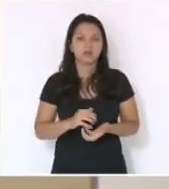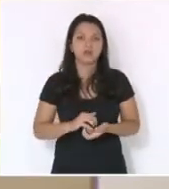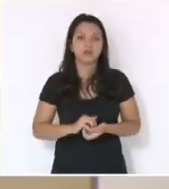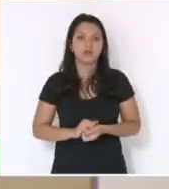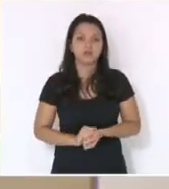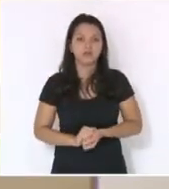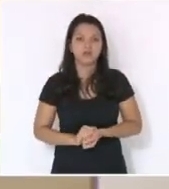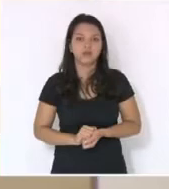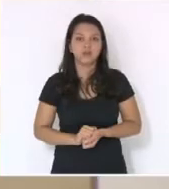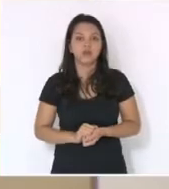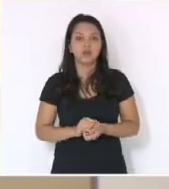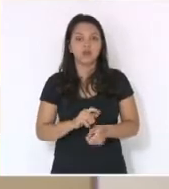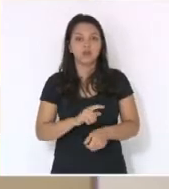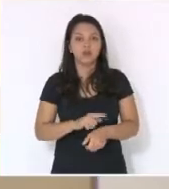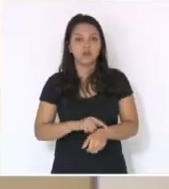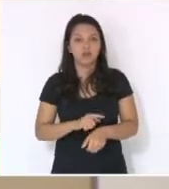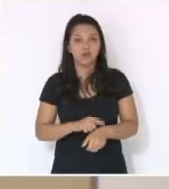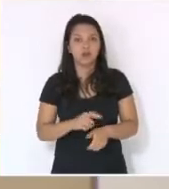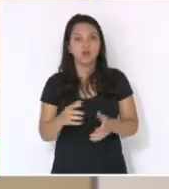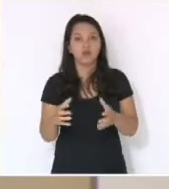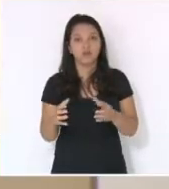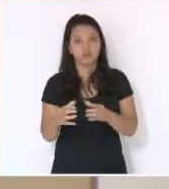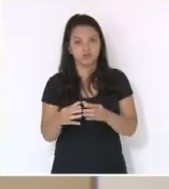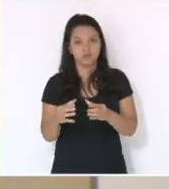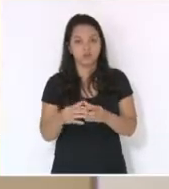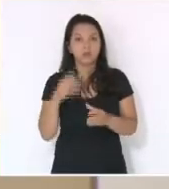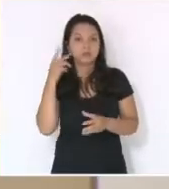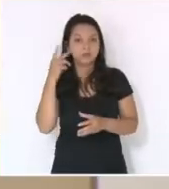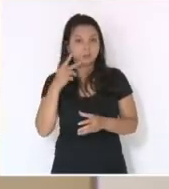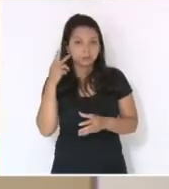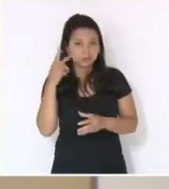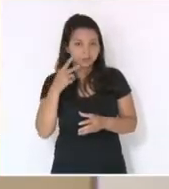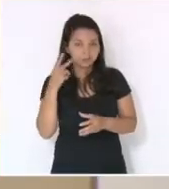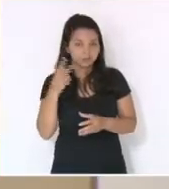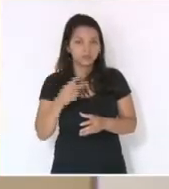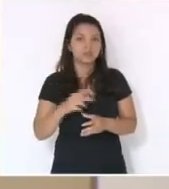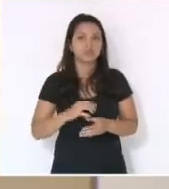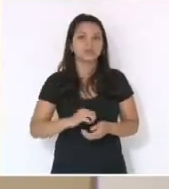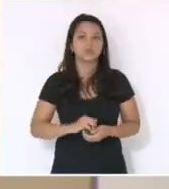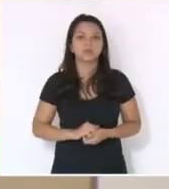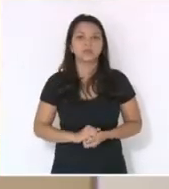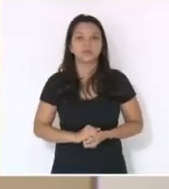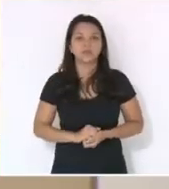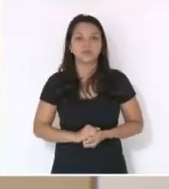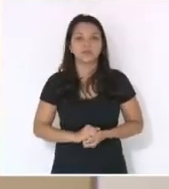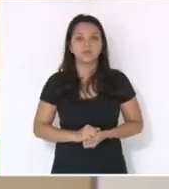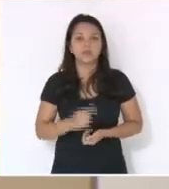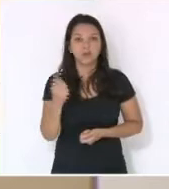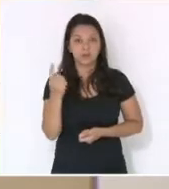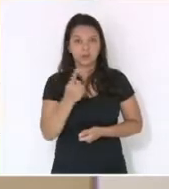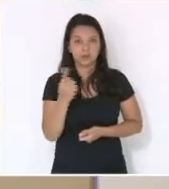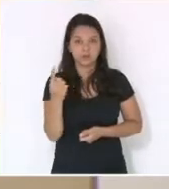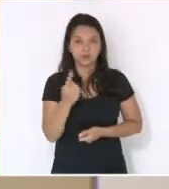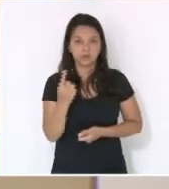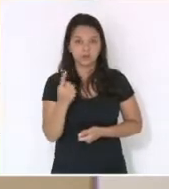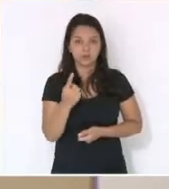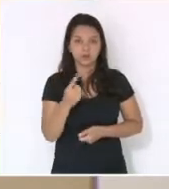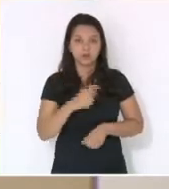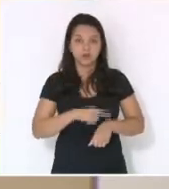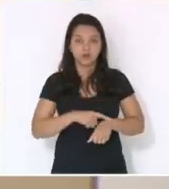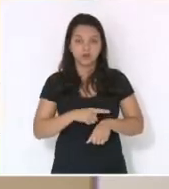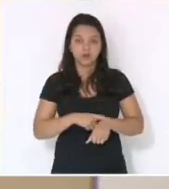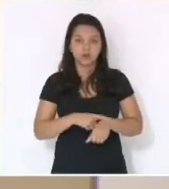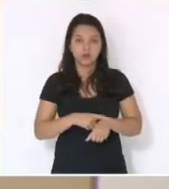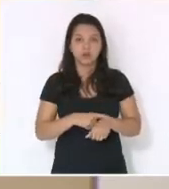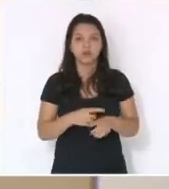ao horário destinado aos partidos políticos. O primeiro horário pertence